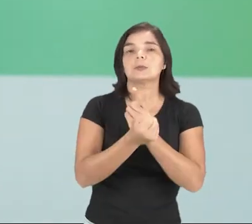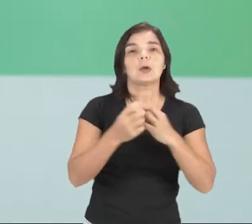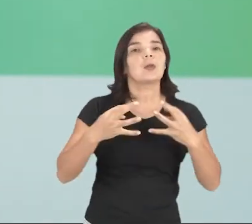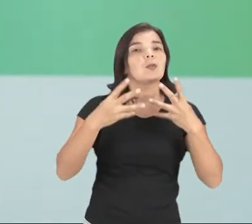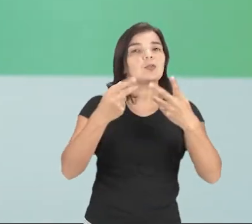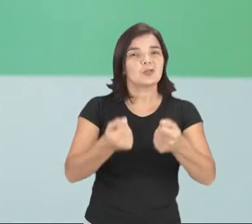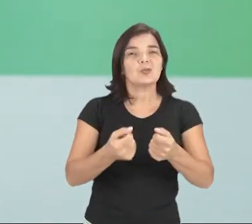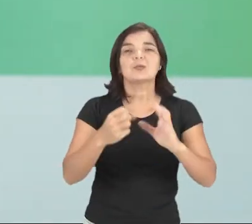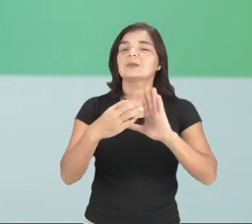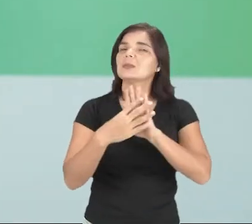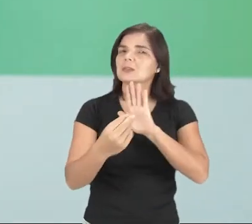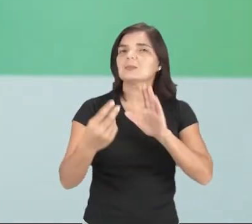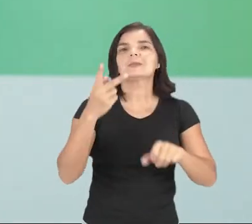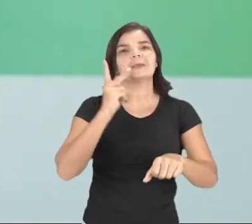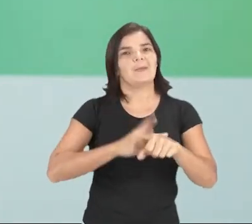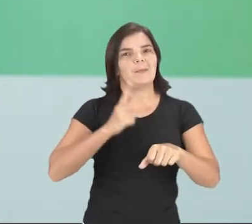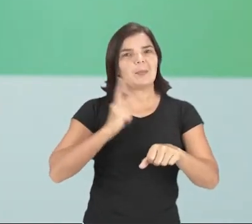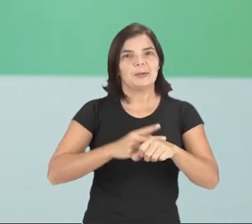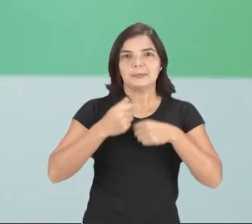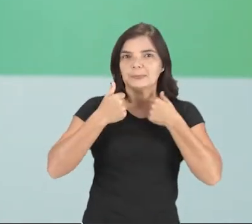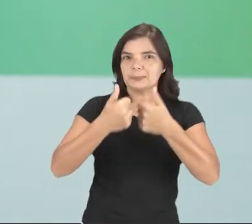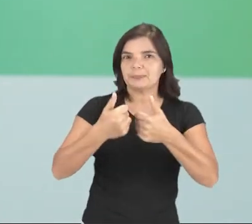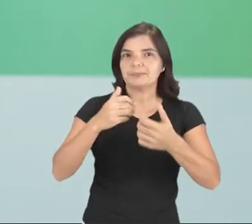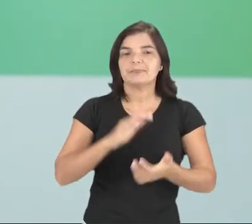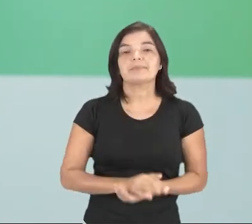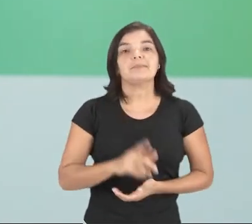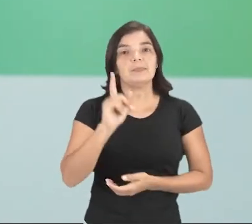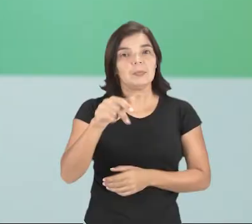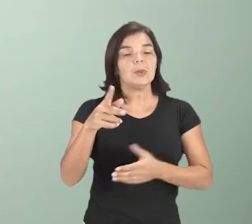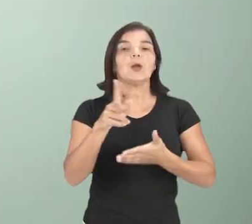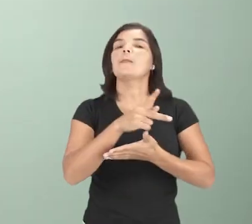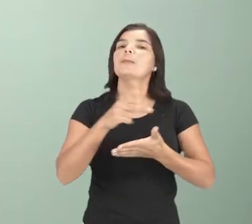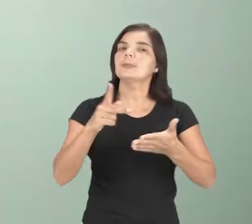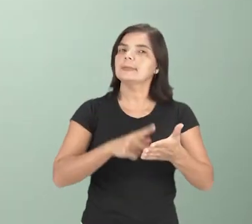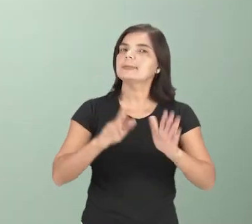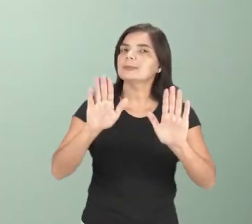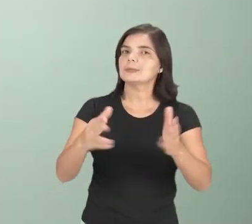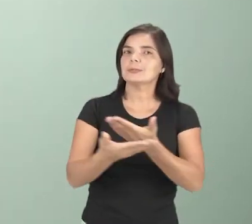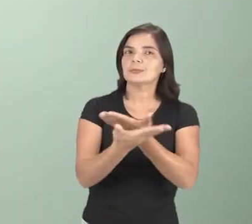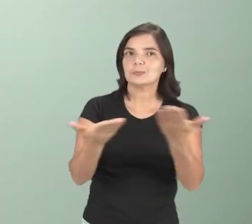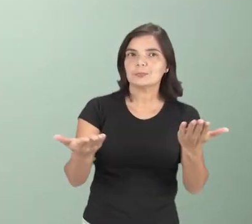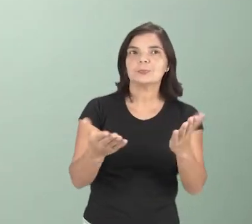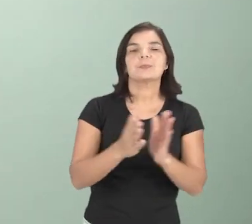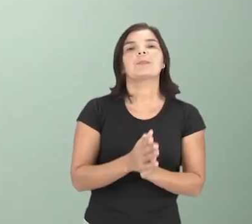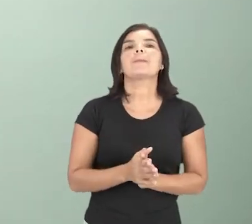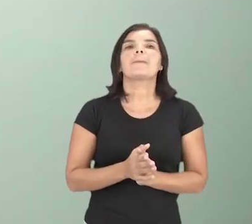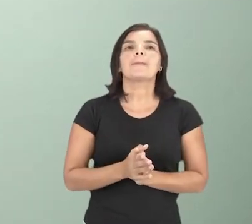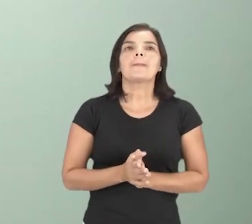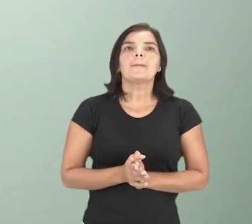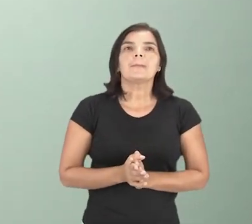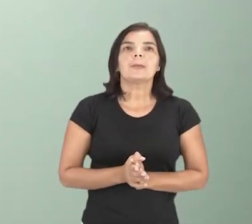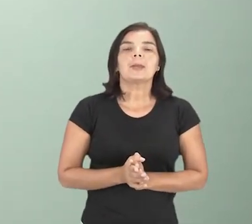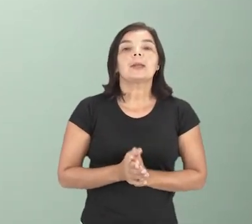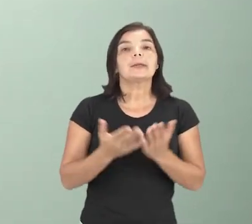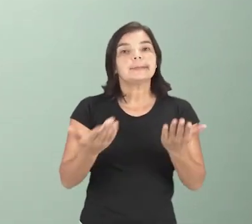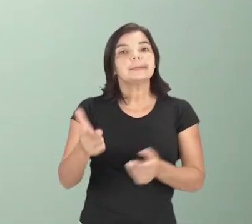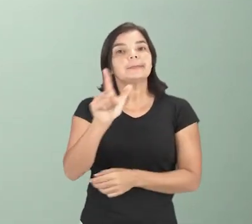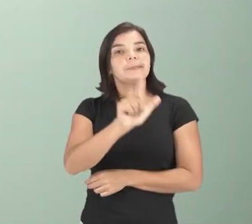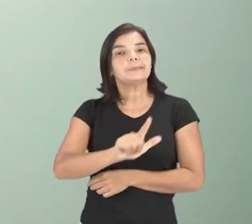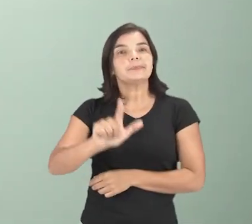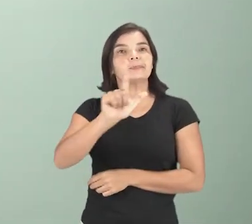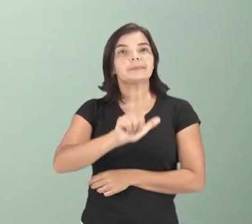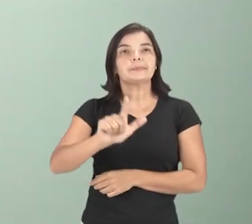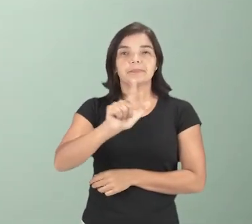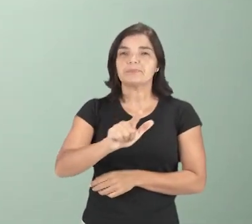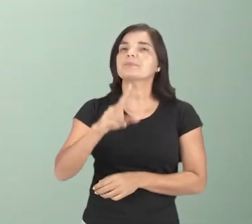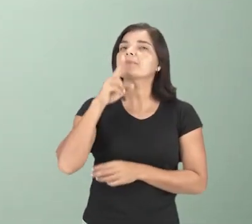aí todo esse simbolismo dessa pedra. Tudo bem? Essa é a poesia que eu falei para vocês, desse caráter marginal, né? E aí nós vamos ter também,